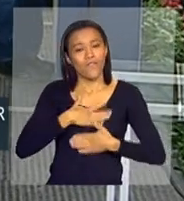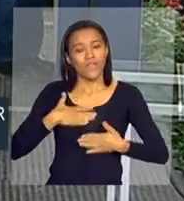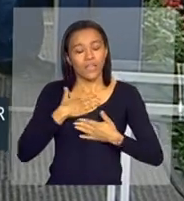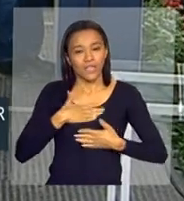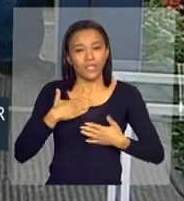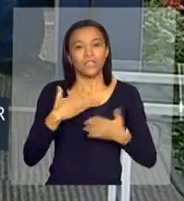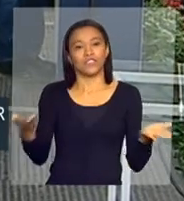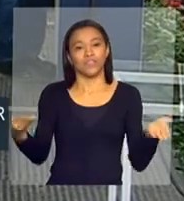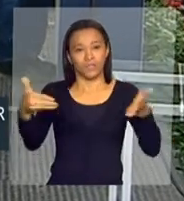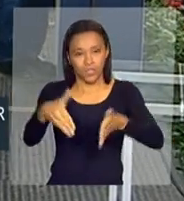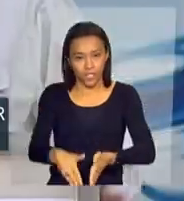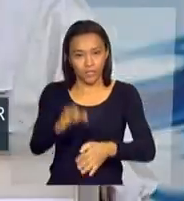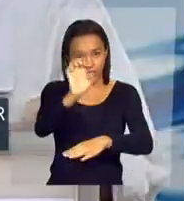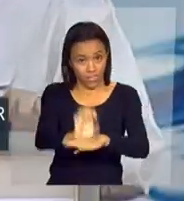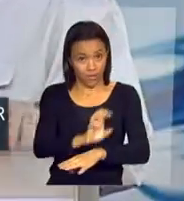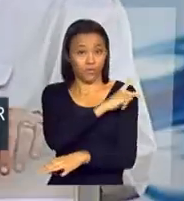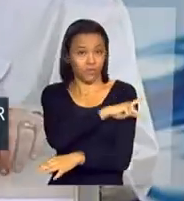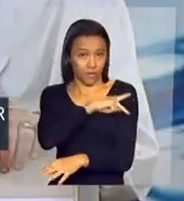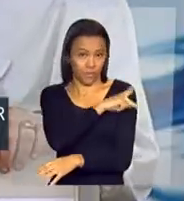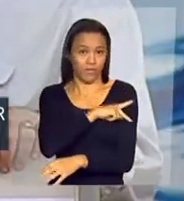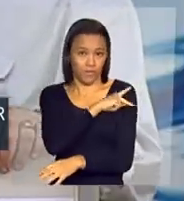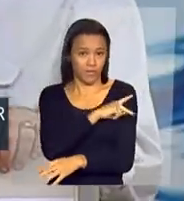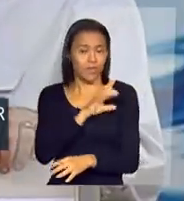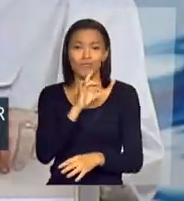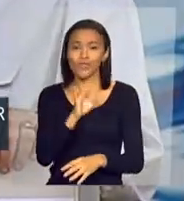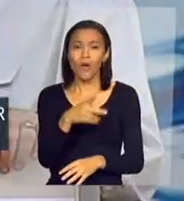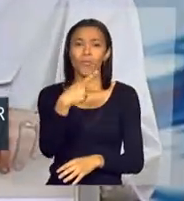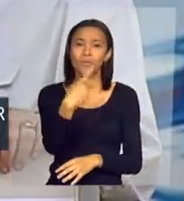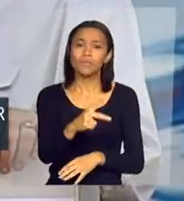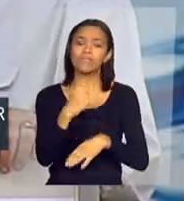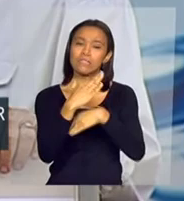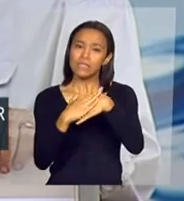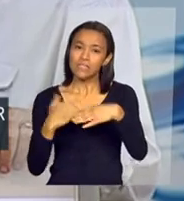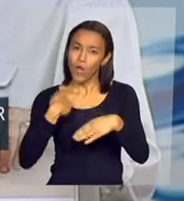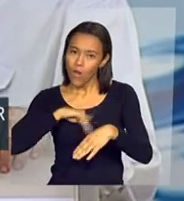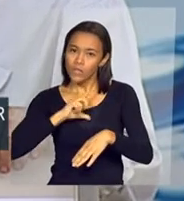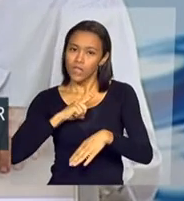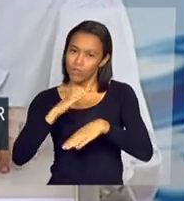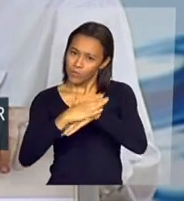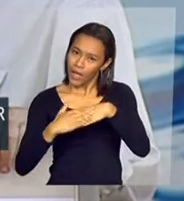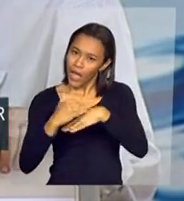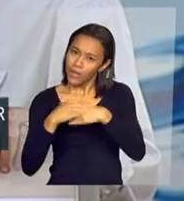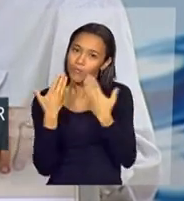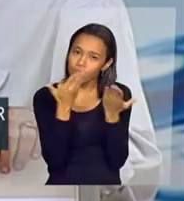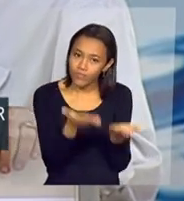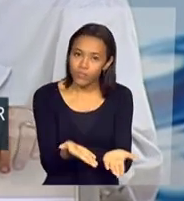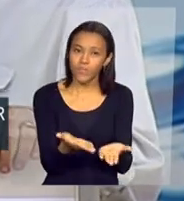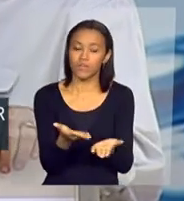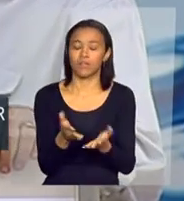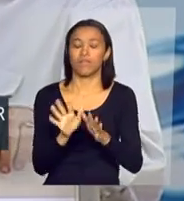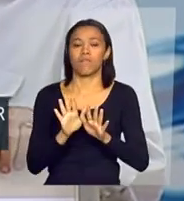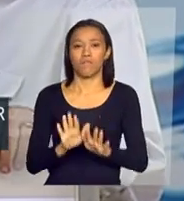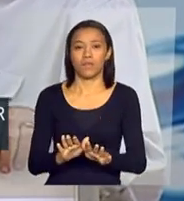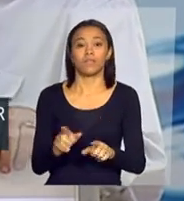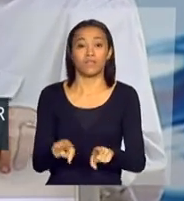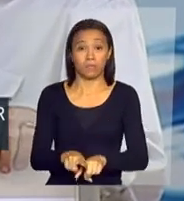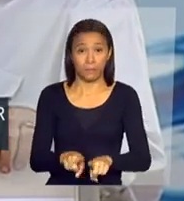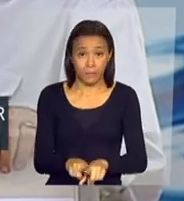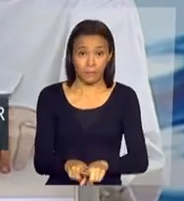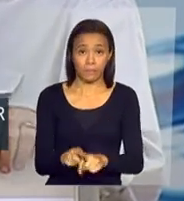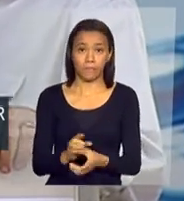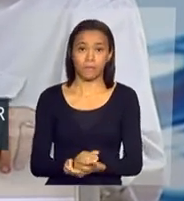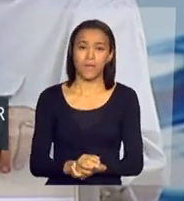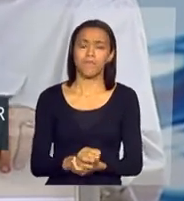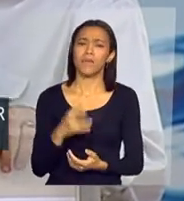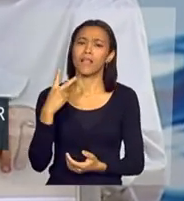estado do Piauí, não só pelo carinho que temos com Vossa Excelência, mas, sobretudo,